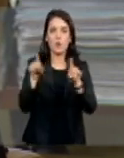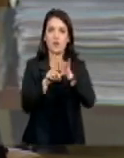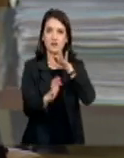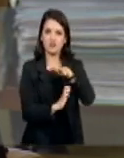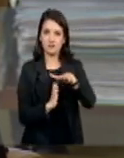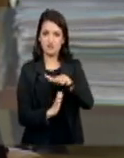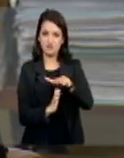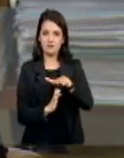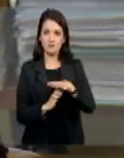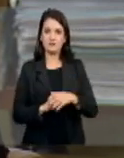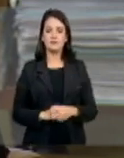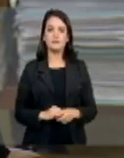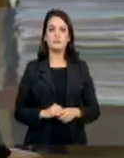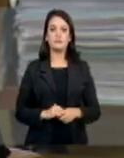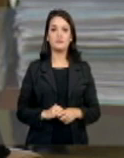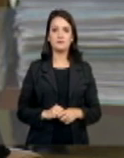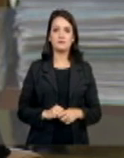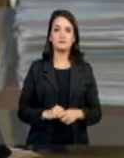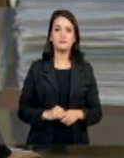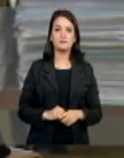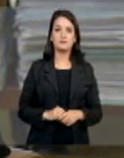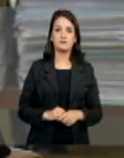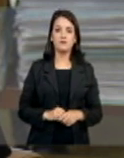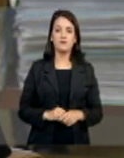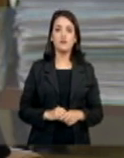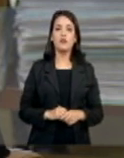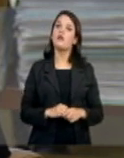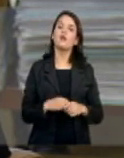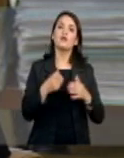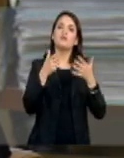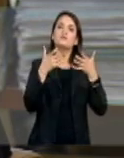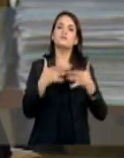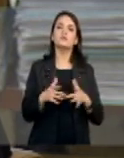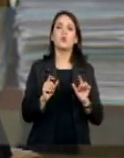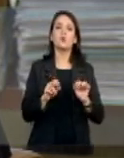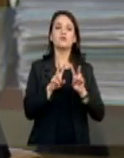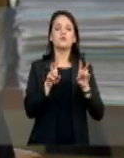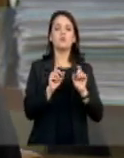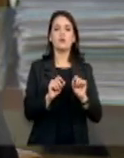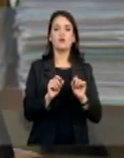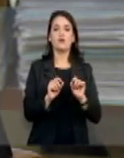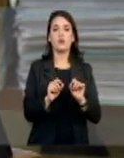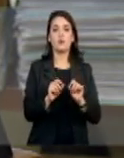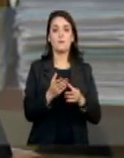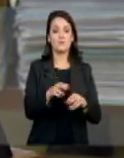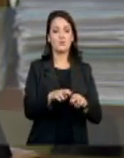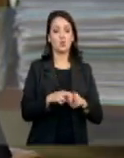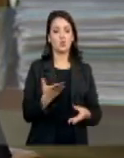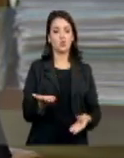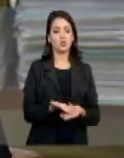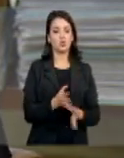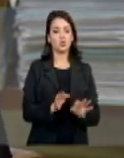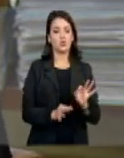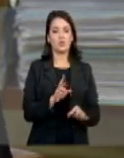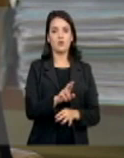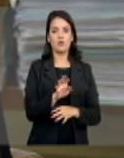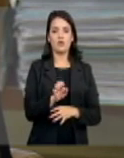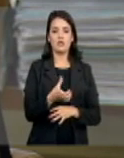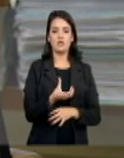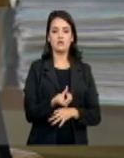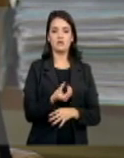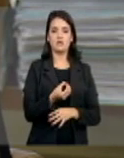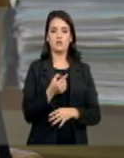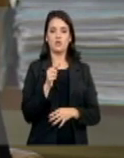e me estendo a respeito desse tema é a partir do julgamento do rs 600 e 1